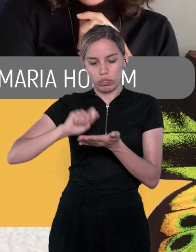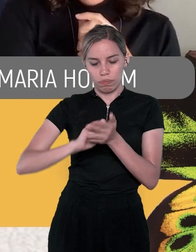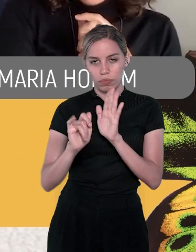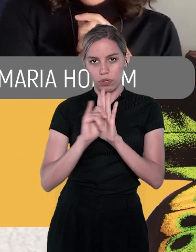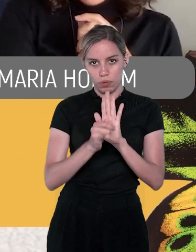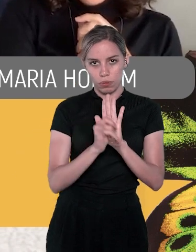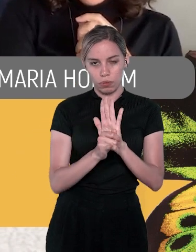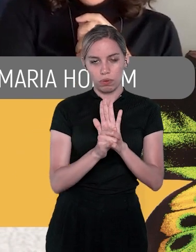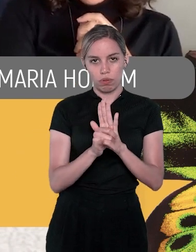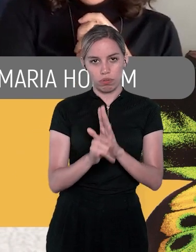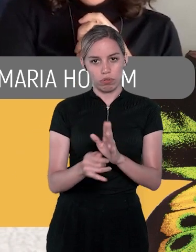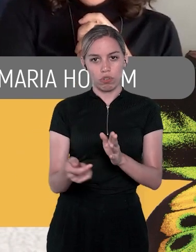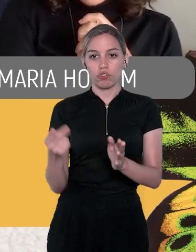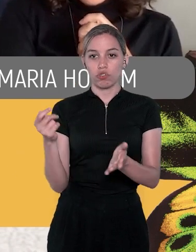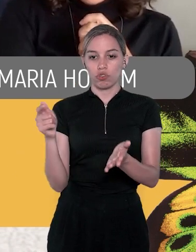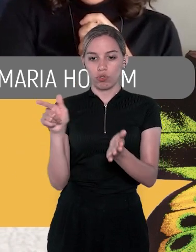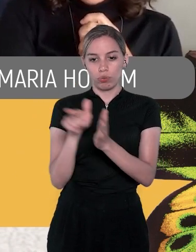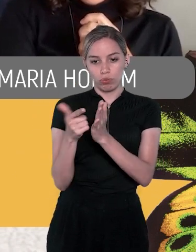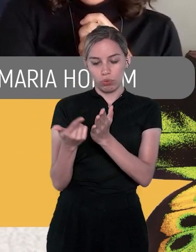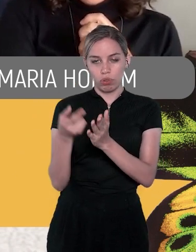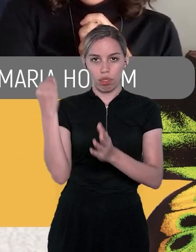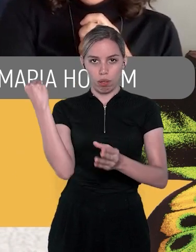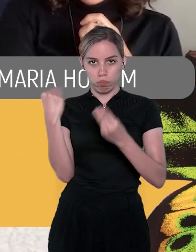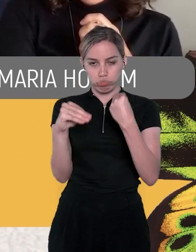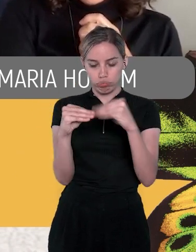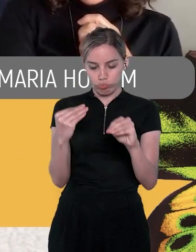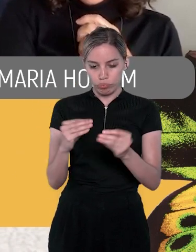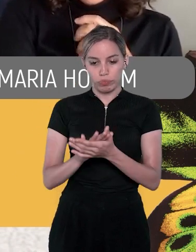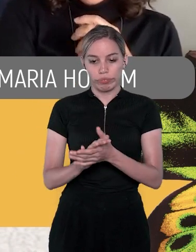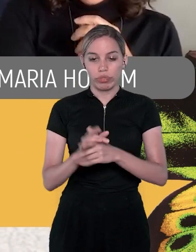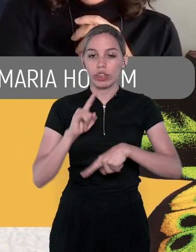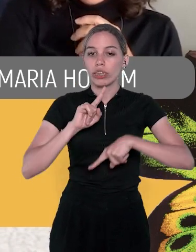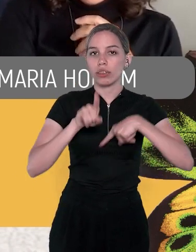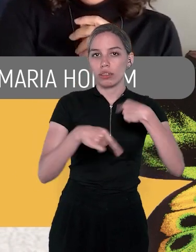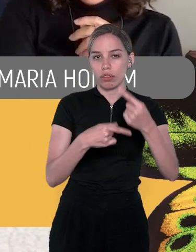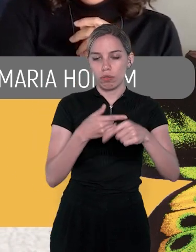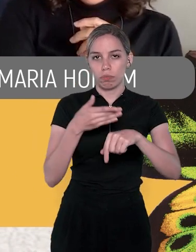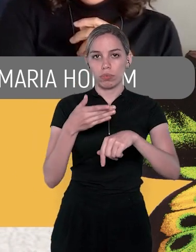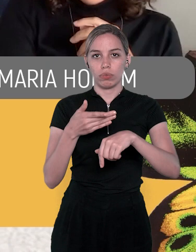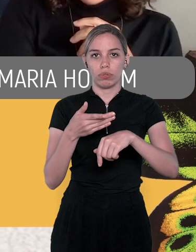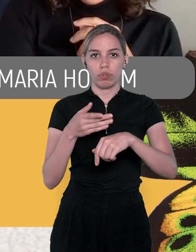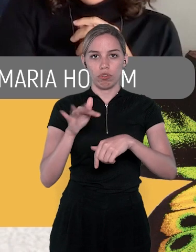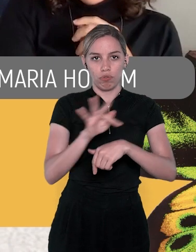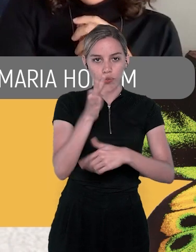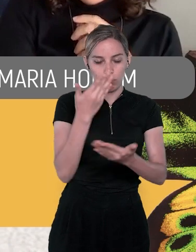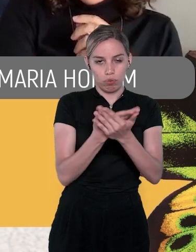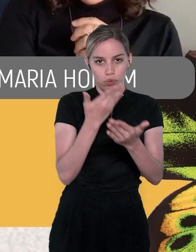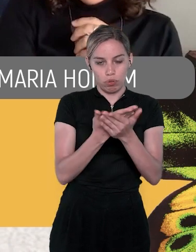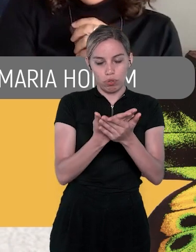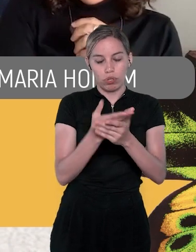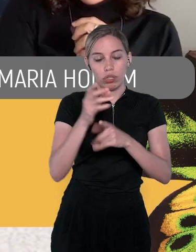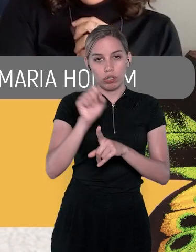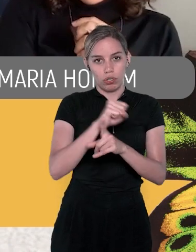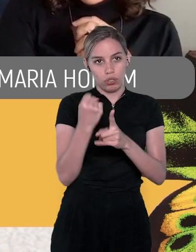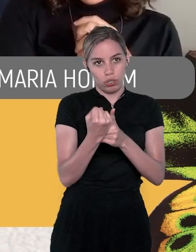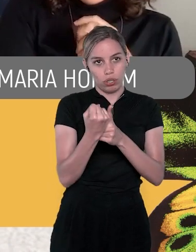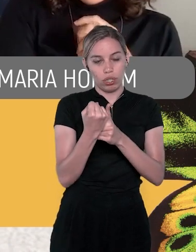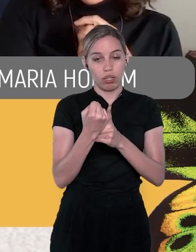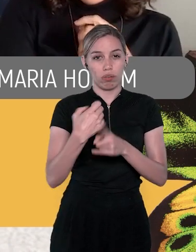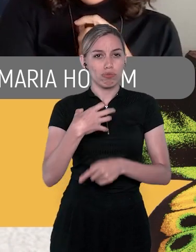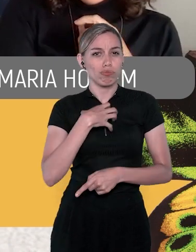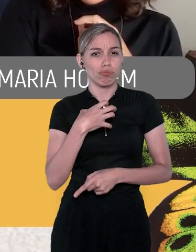contos, publiquei contos, e aí depois eu tive que ir para a sociologia, porque era uma